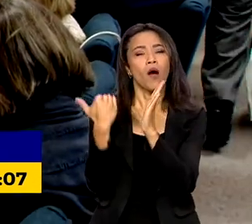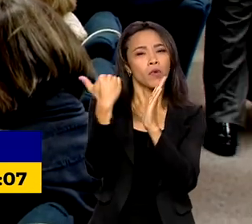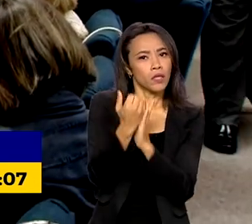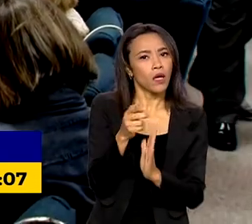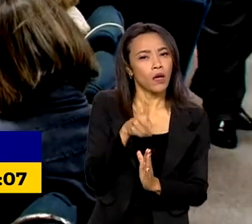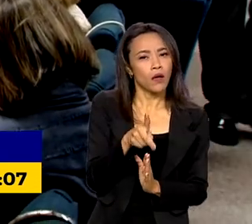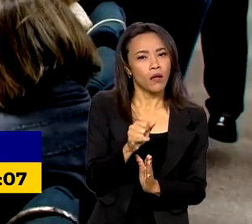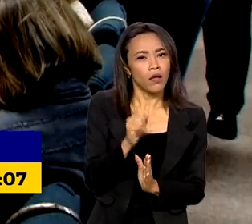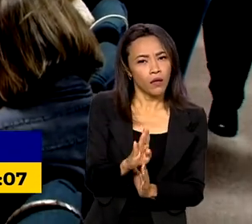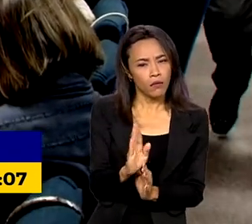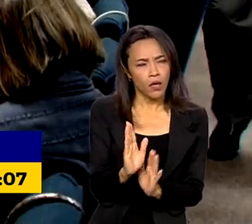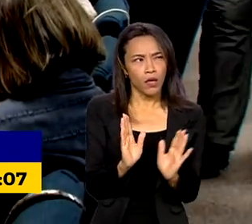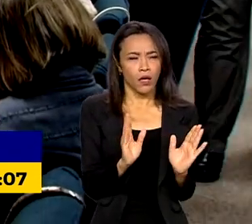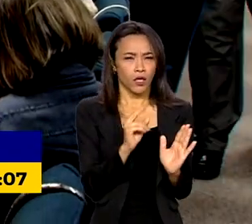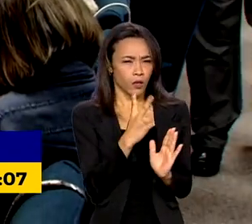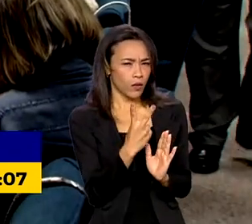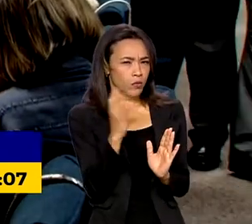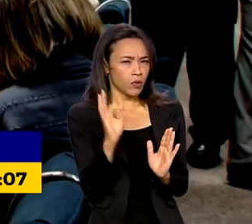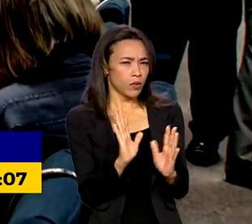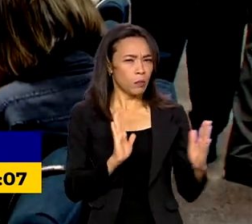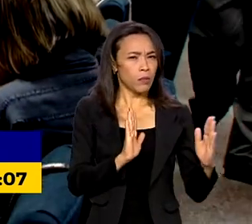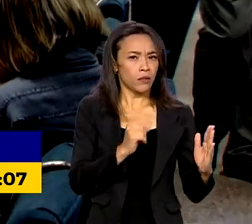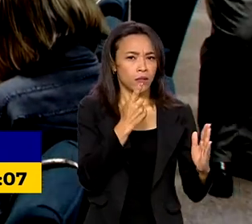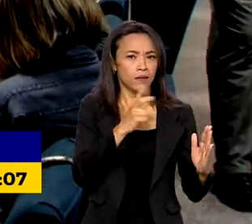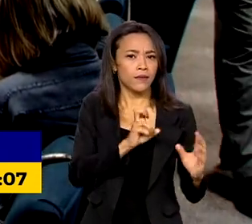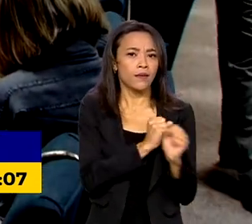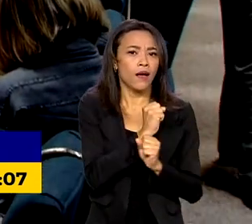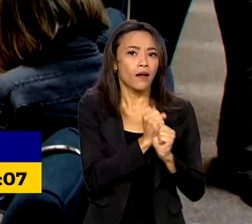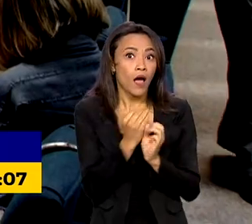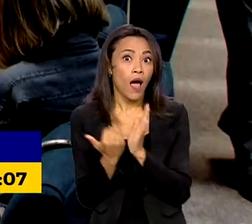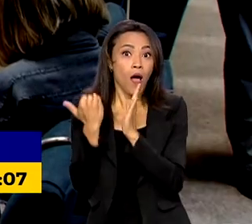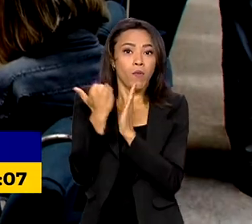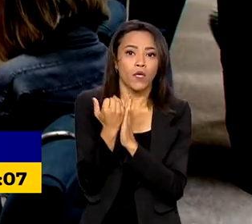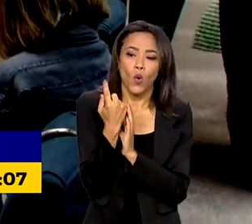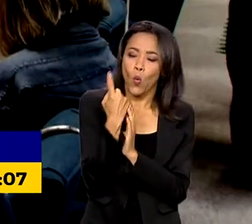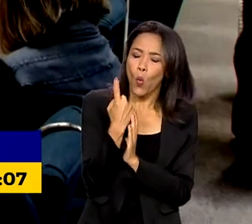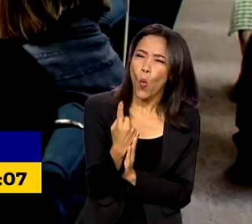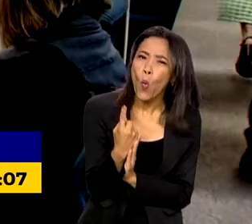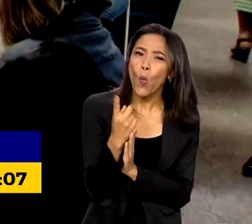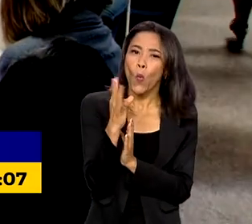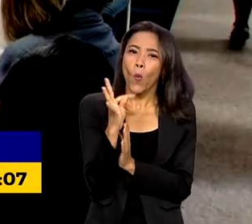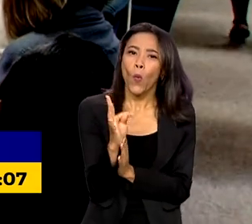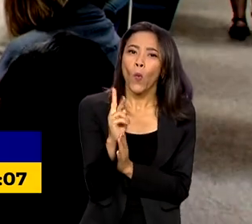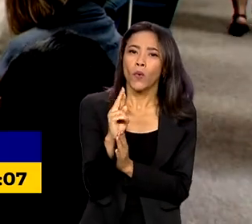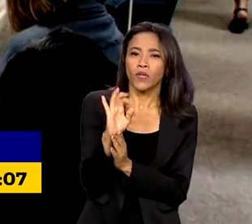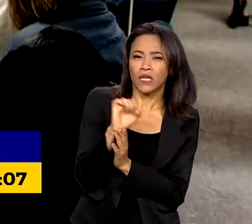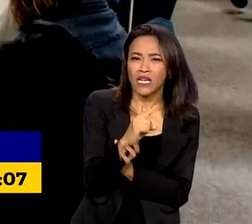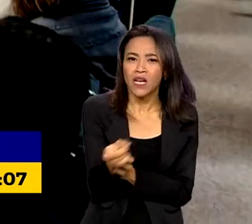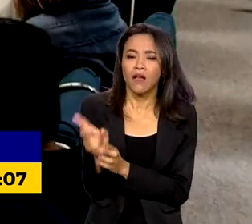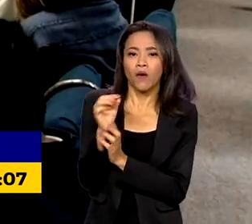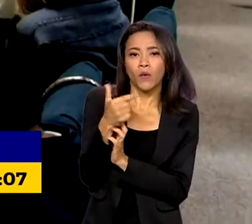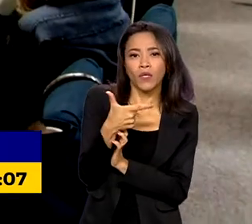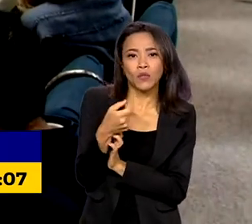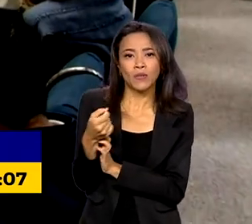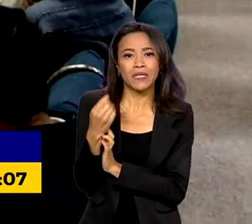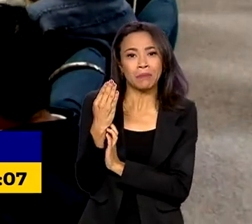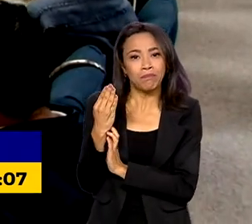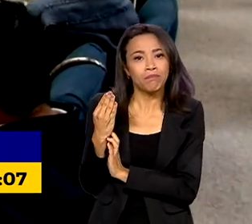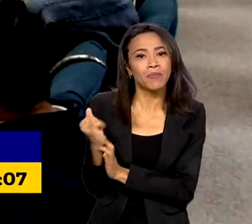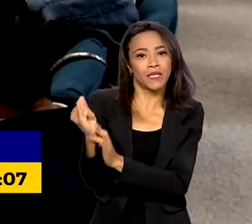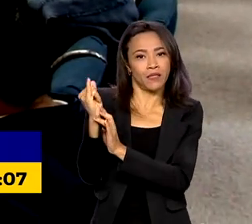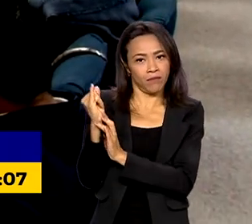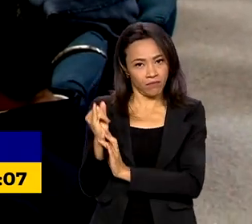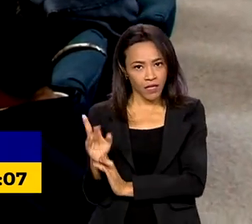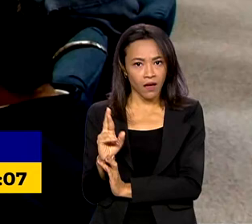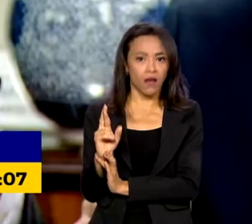12% num período de 15 anos, com acréscimo de 1 trilhão e 200 bilhões de reais à